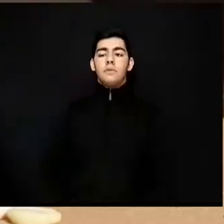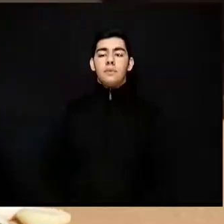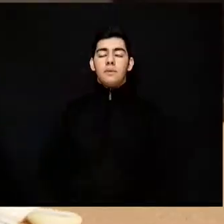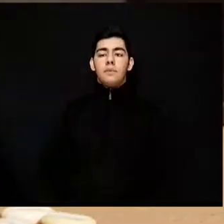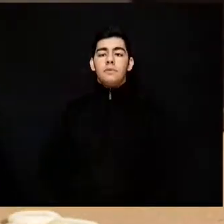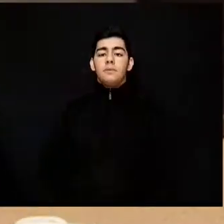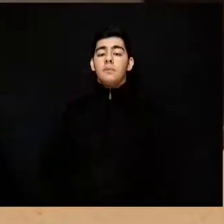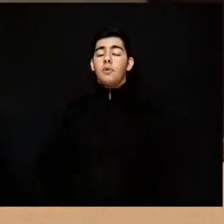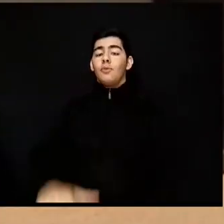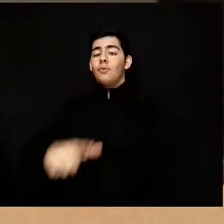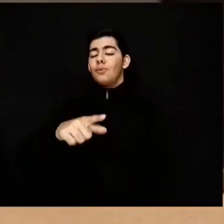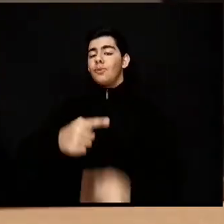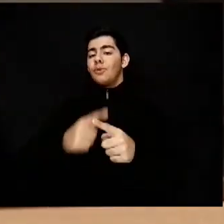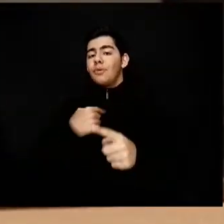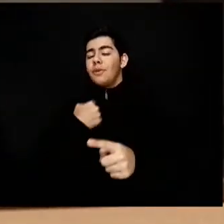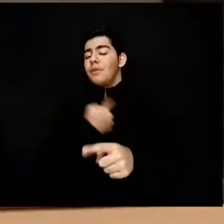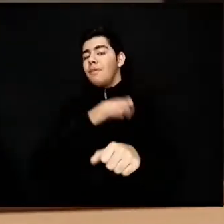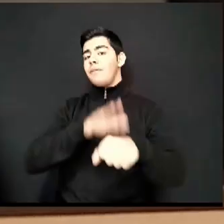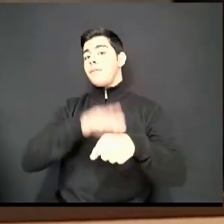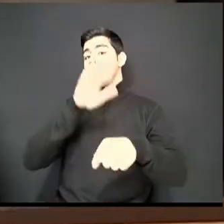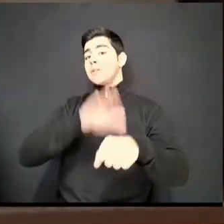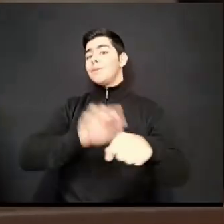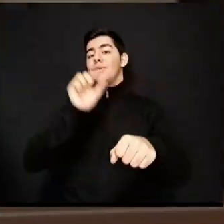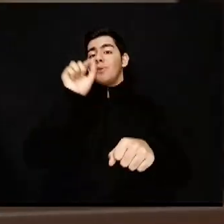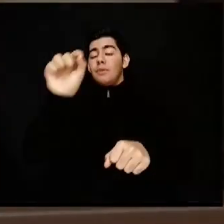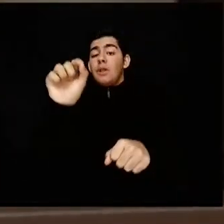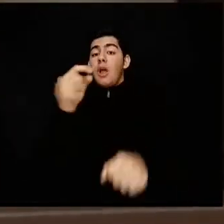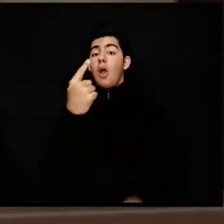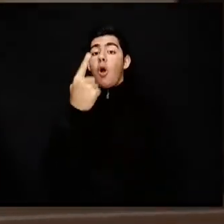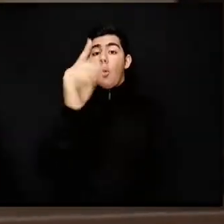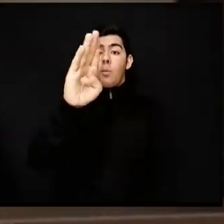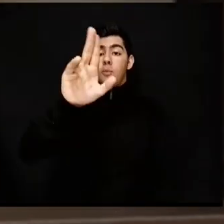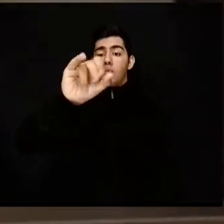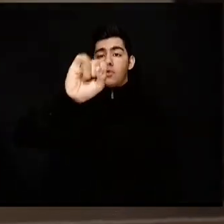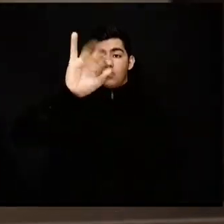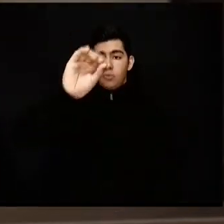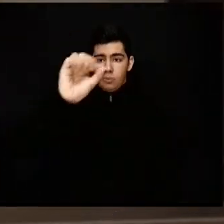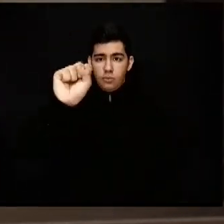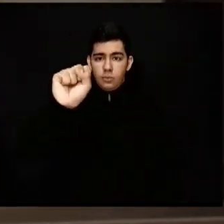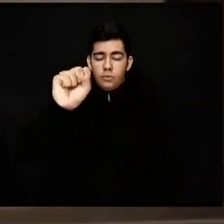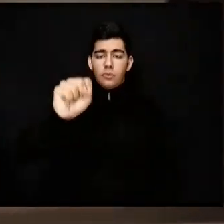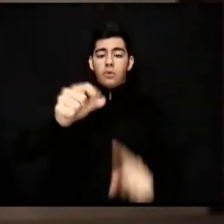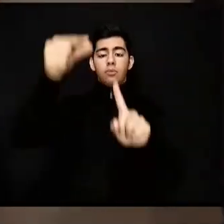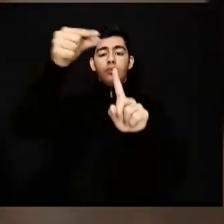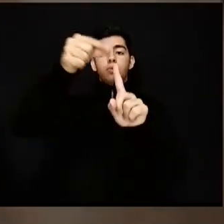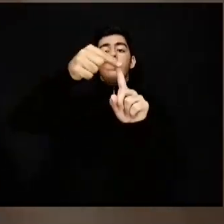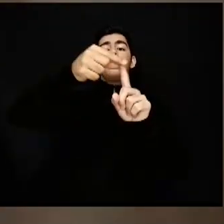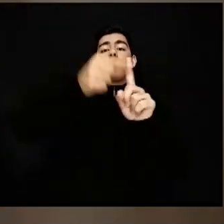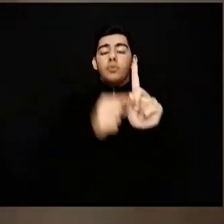esfera e um búzio, até chegar à quantidade ideal.